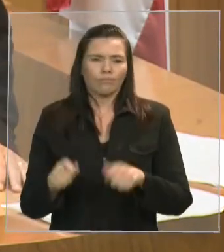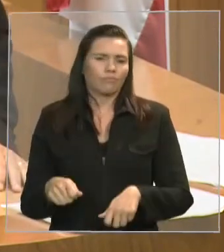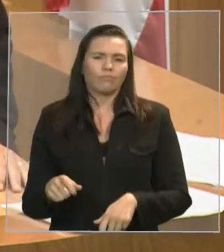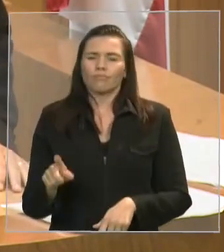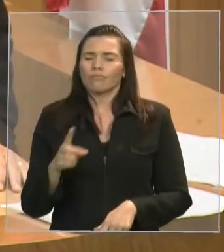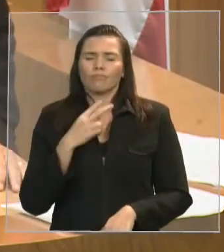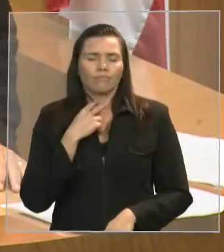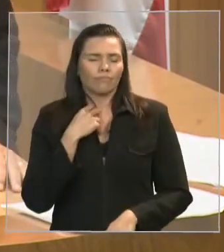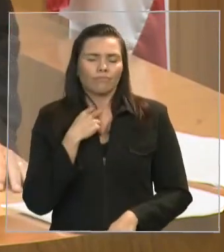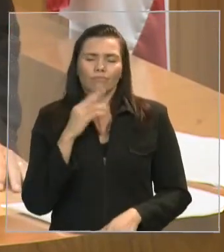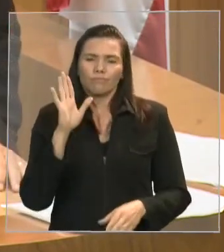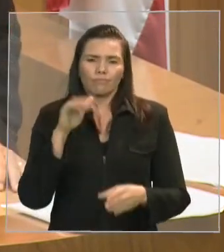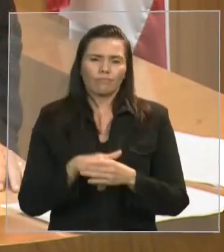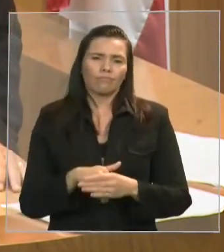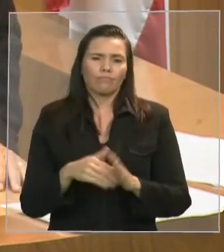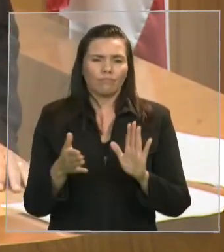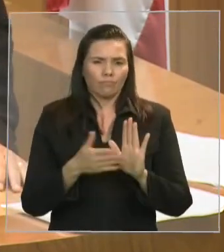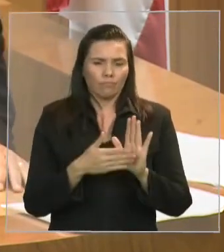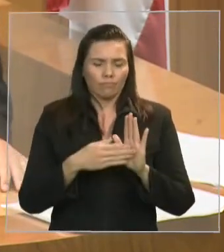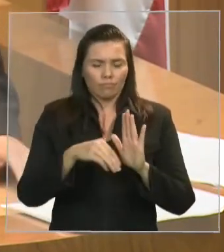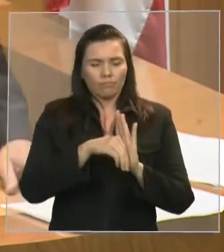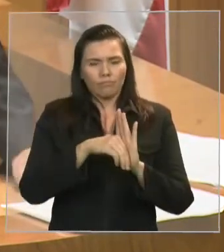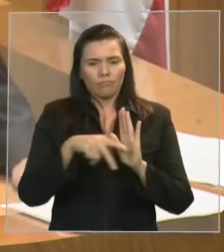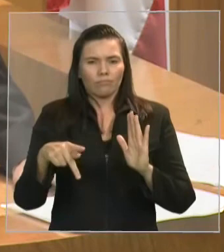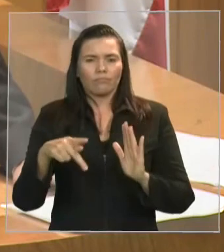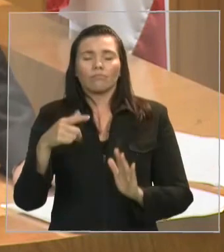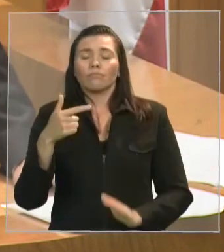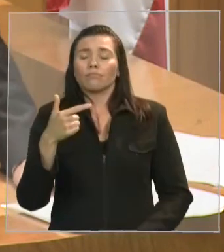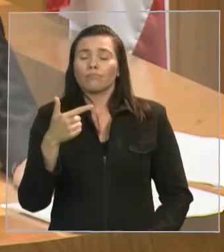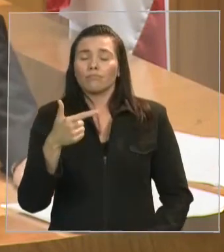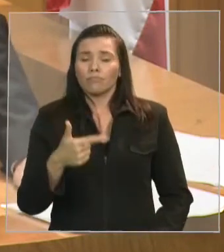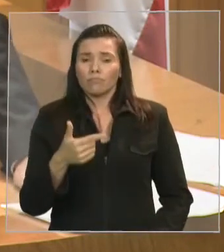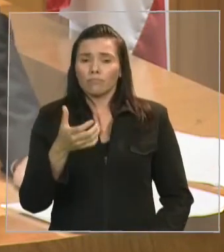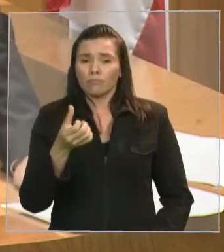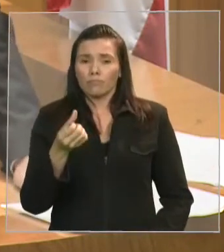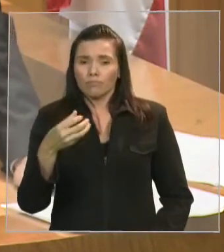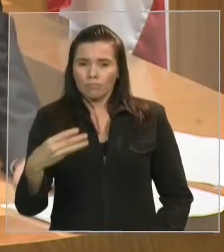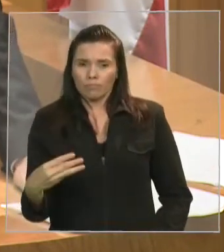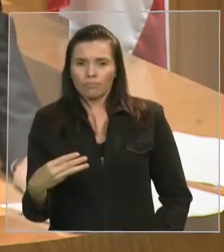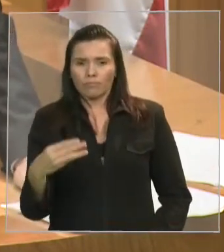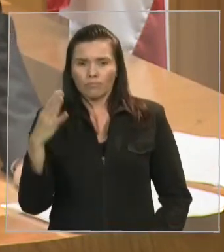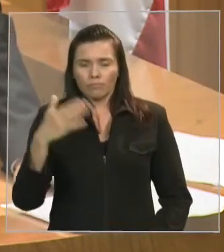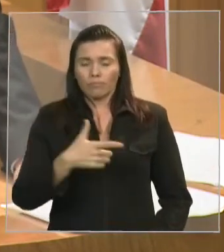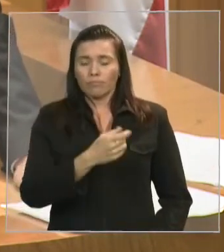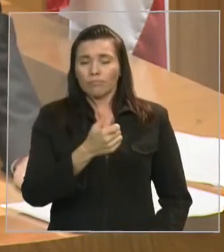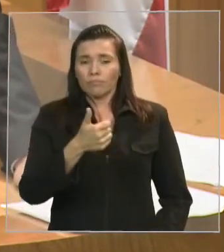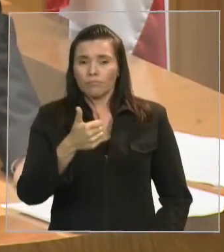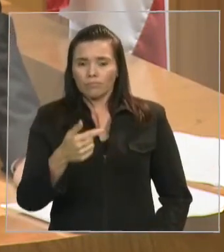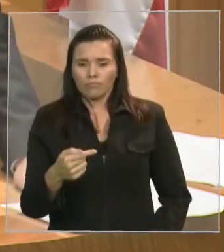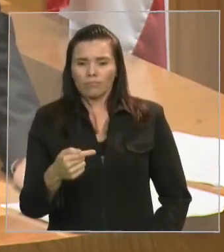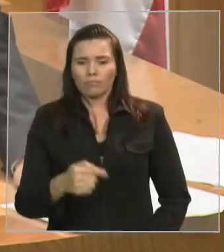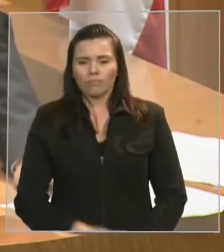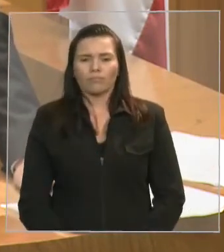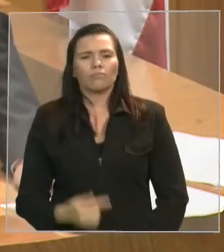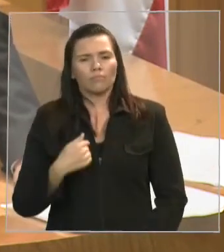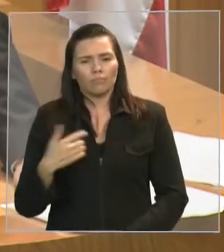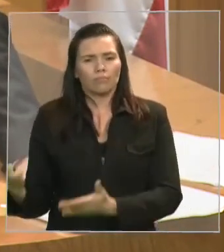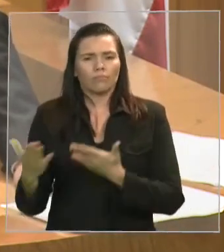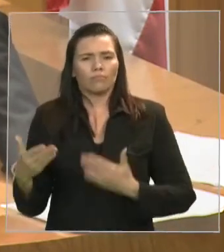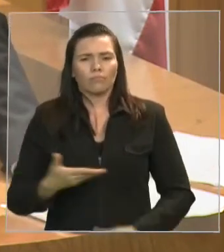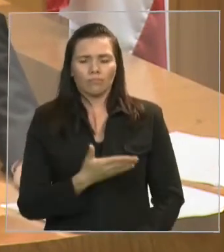E por isso que, de já, faço o convite a todos que aqui acompanham a se fazerem presente na